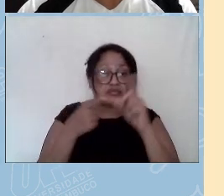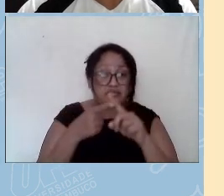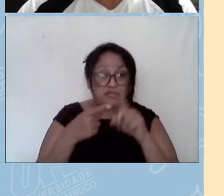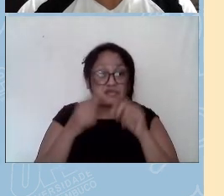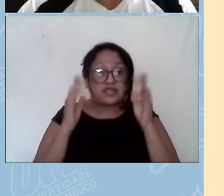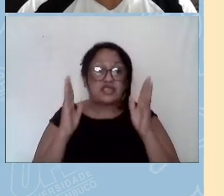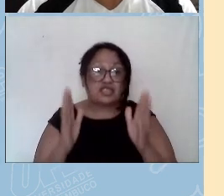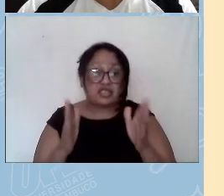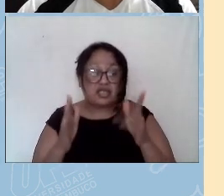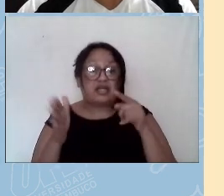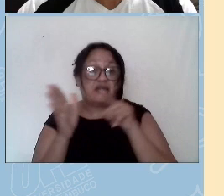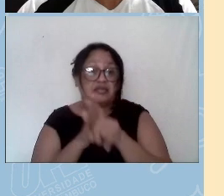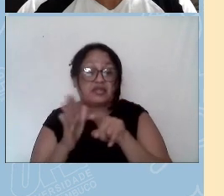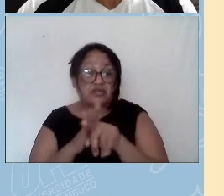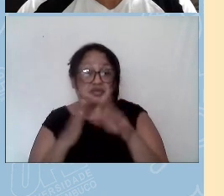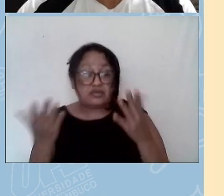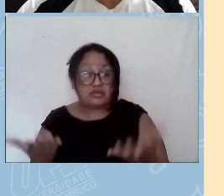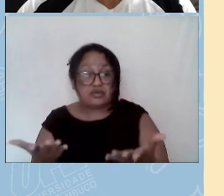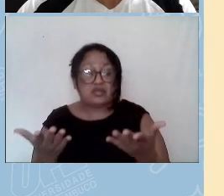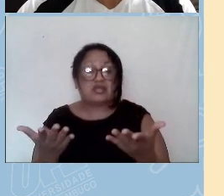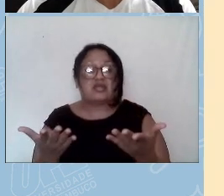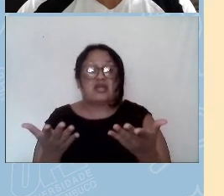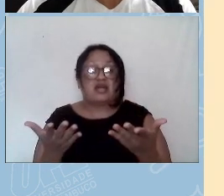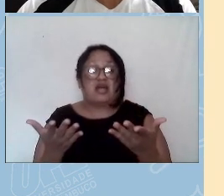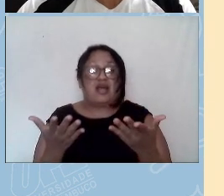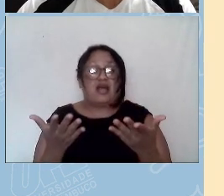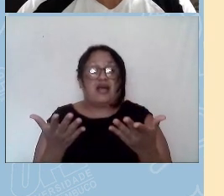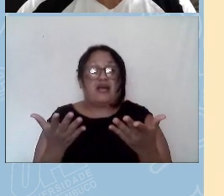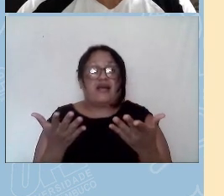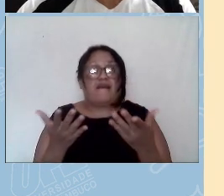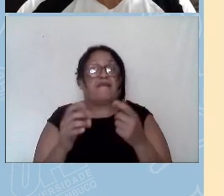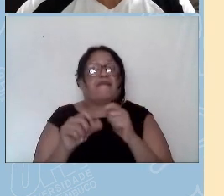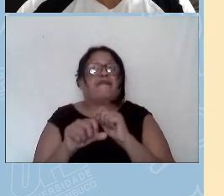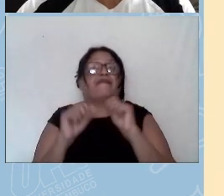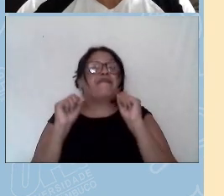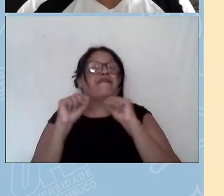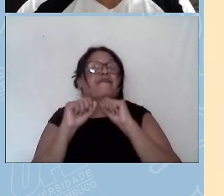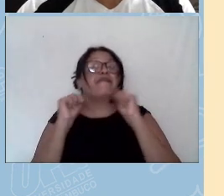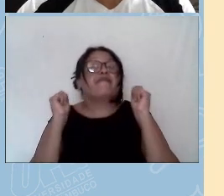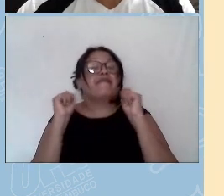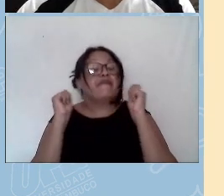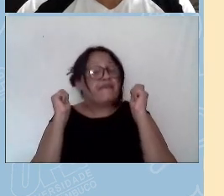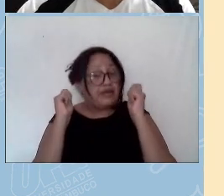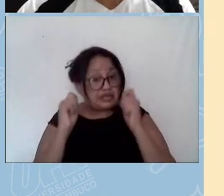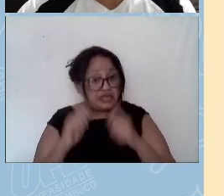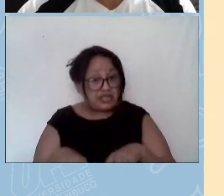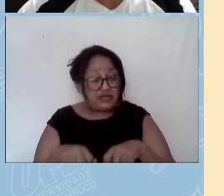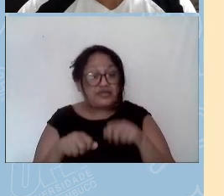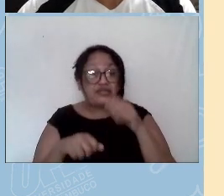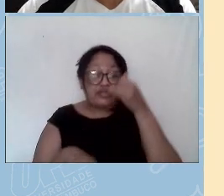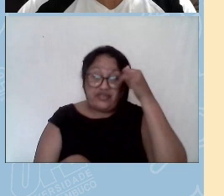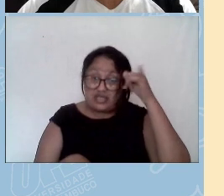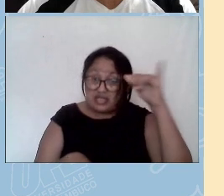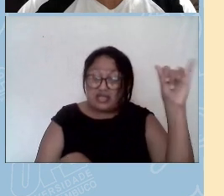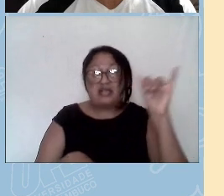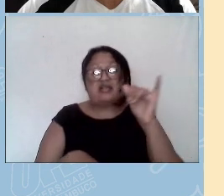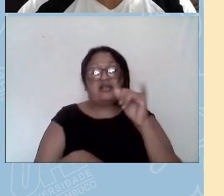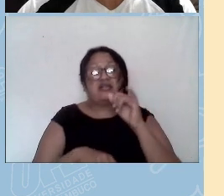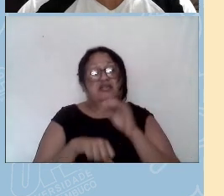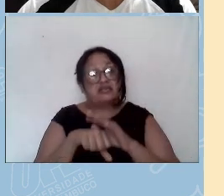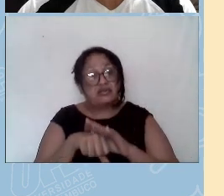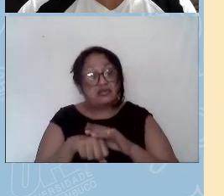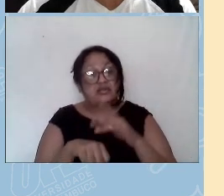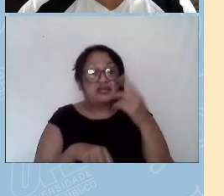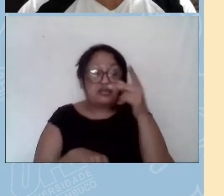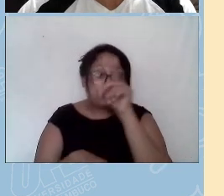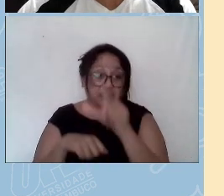a questão estava se referindo à possibilidade de evitar o adoecimento dessas pessoas era preciso